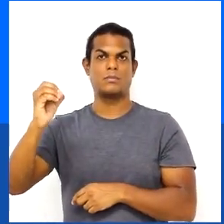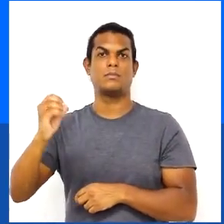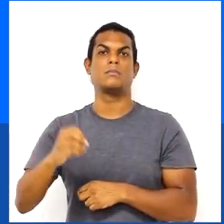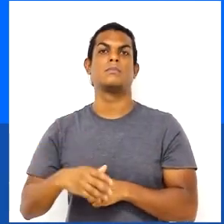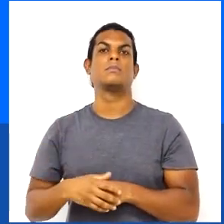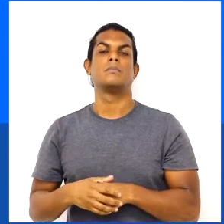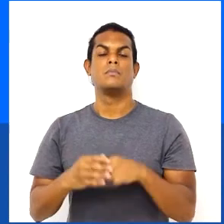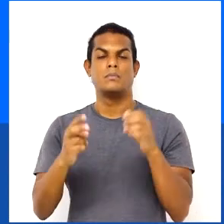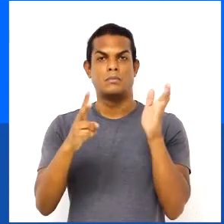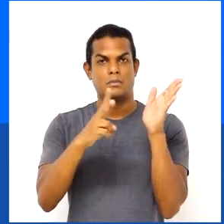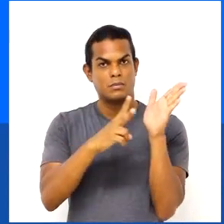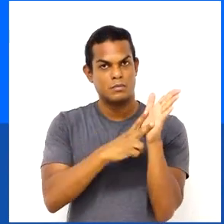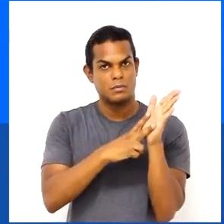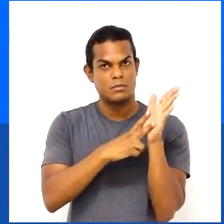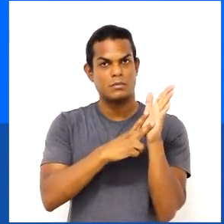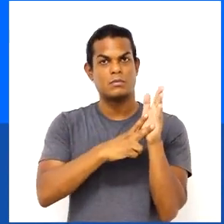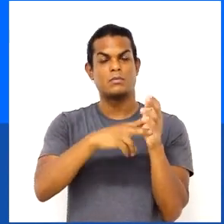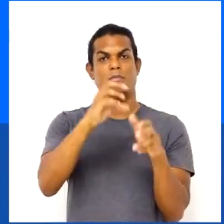que nos resulta